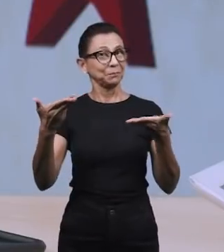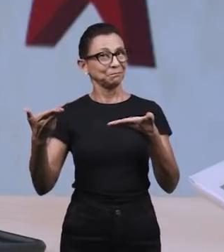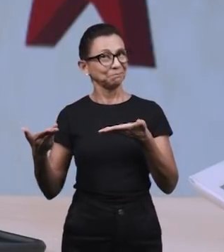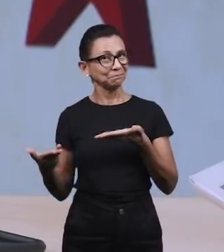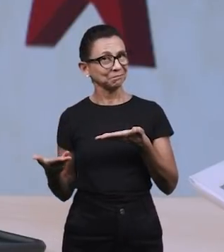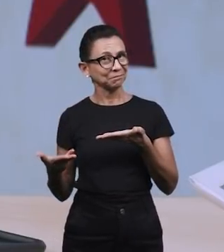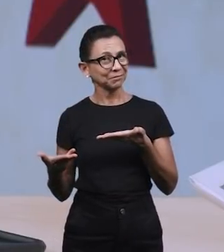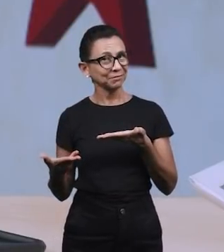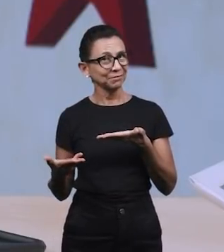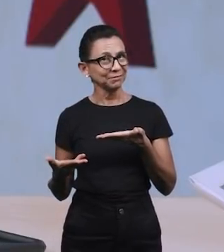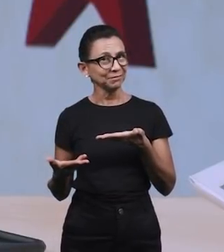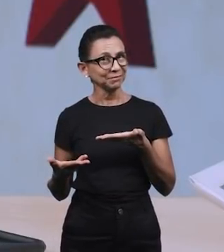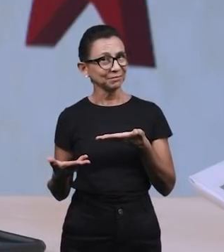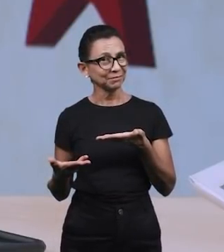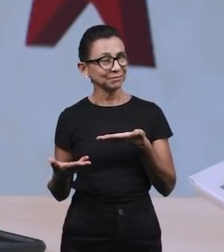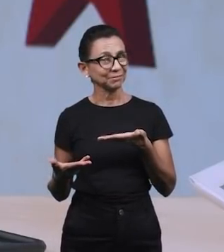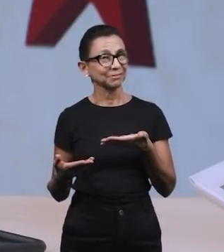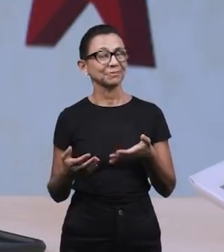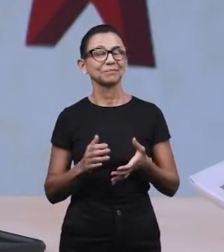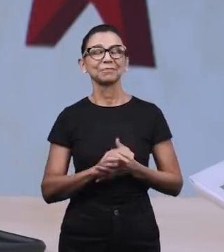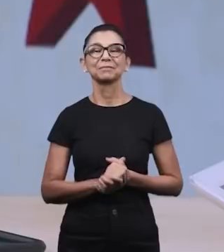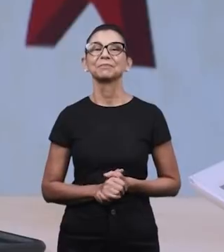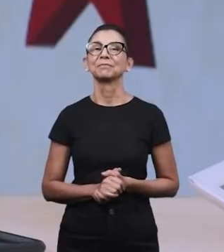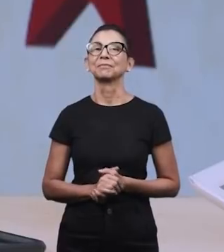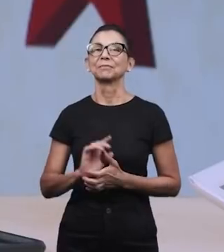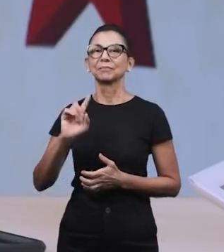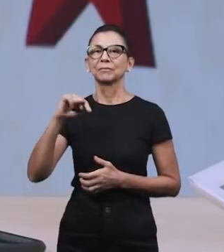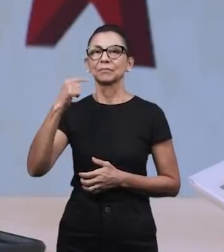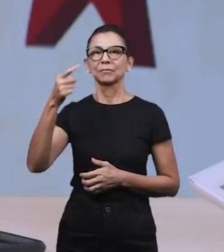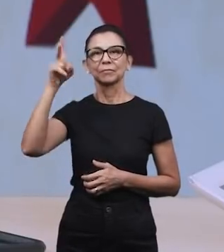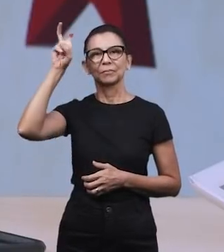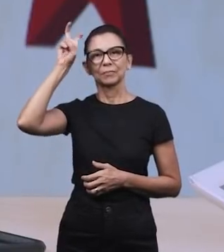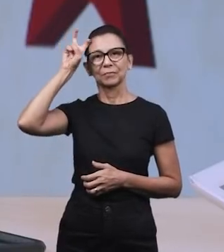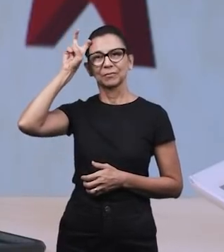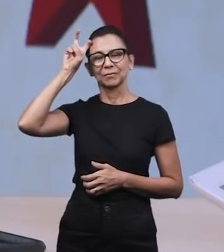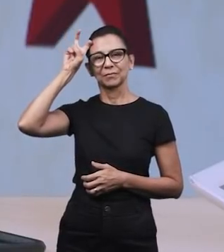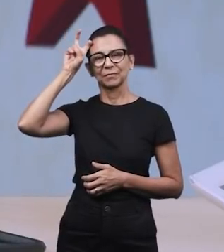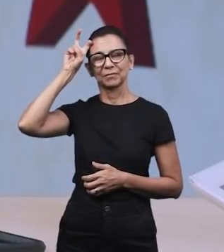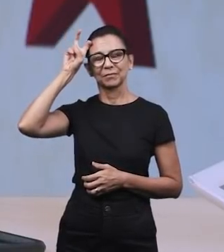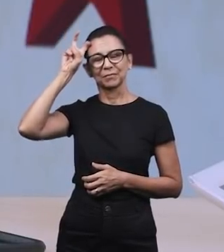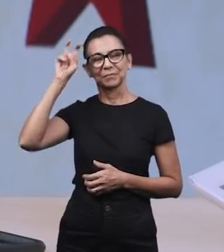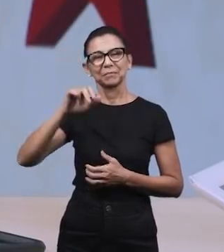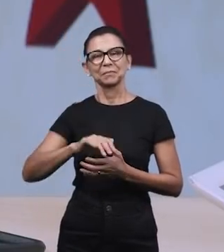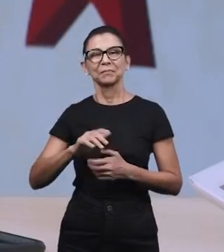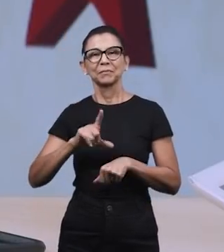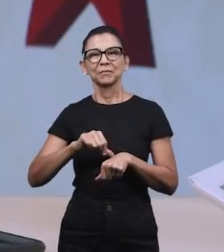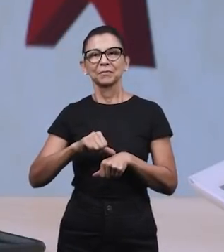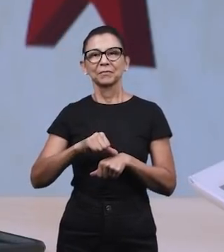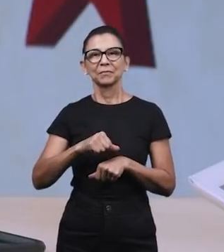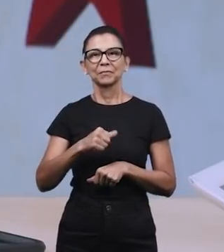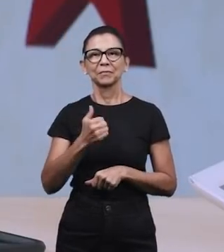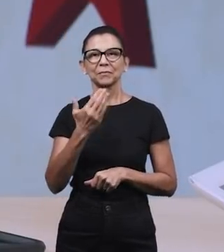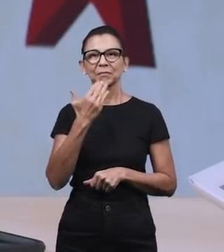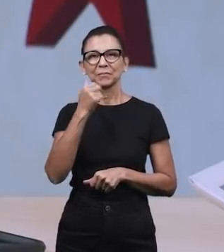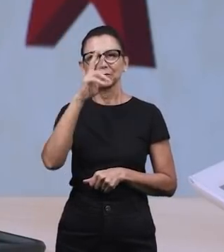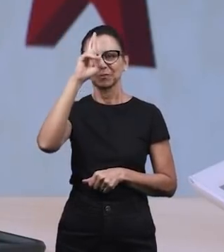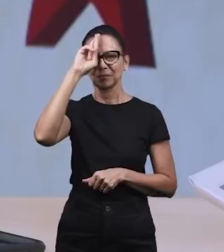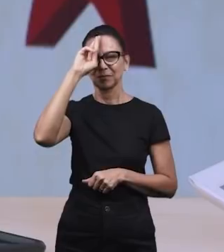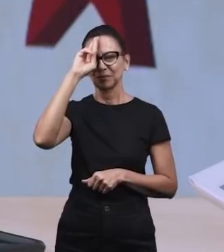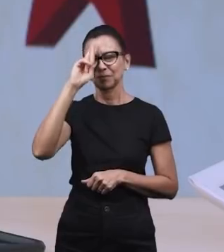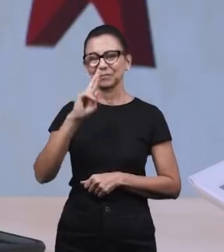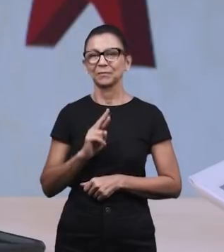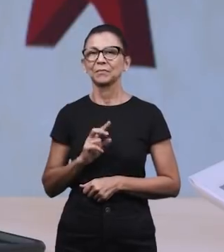fica aqui o convite, já fica aqui a convocação. Na próxima quinta-feira, a partir do meio-dia, você assiste